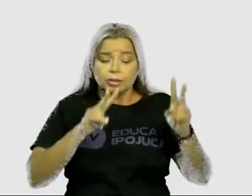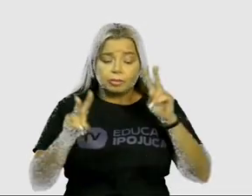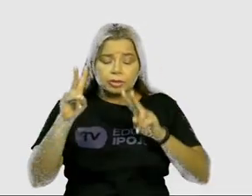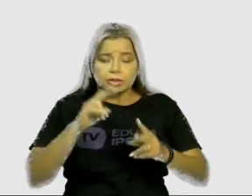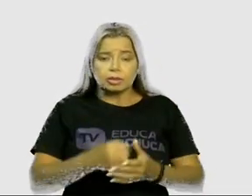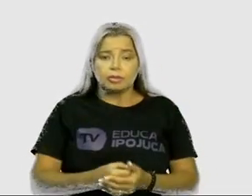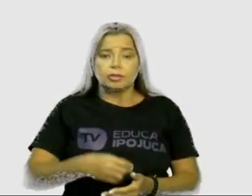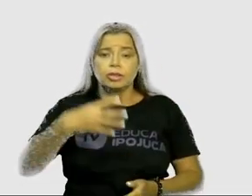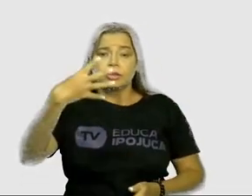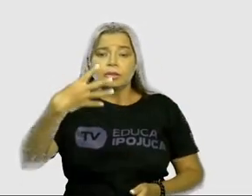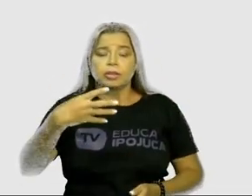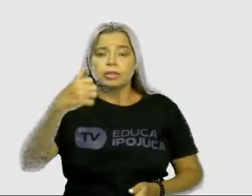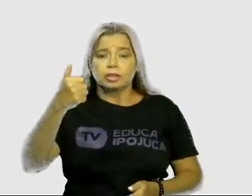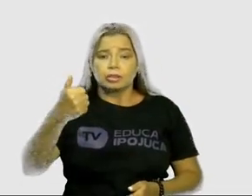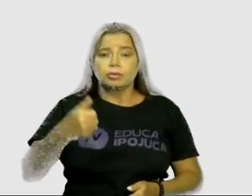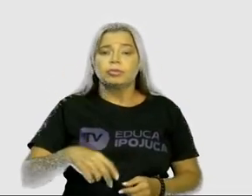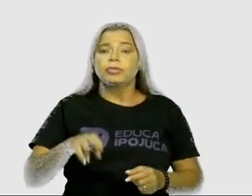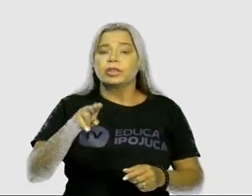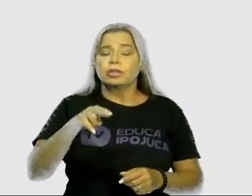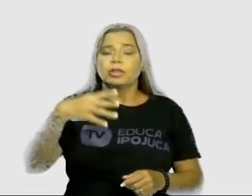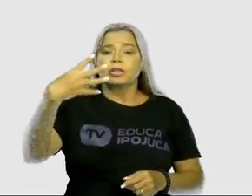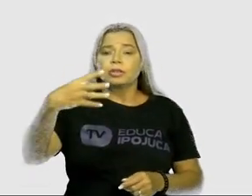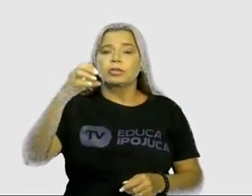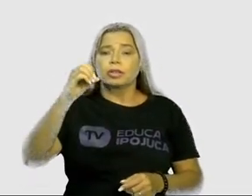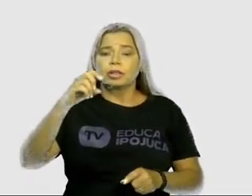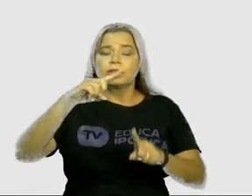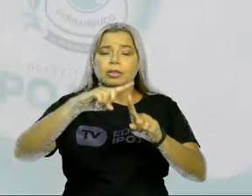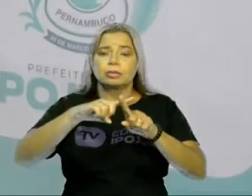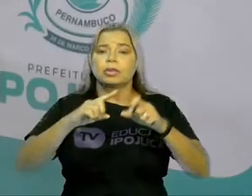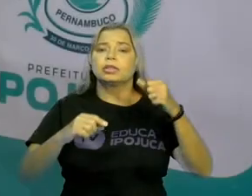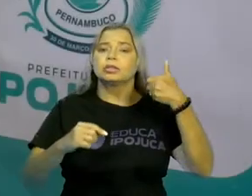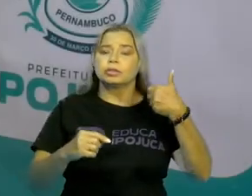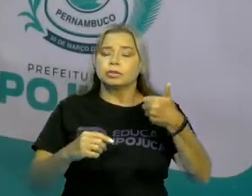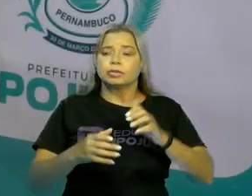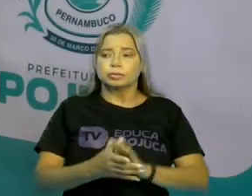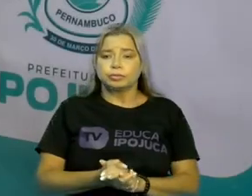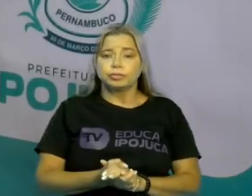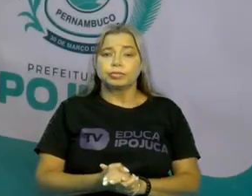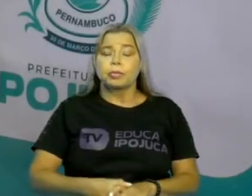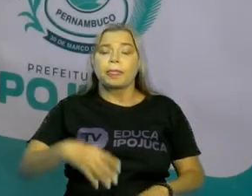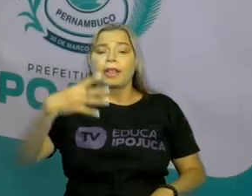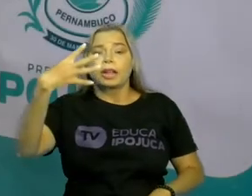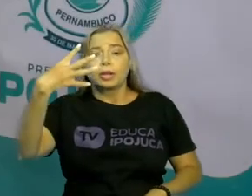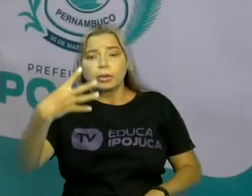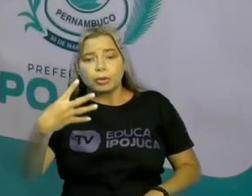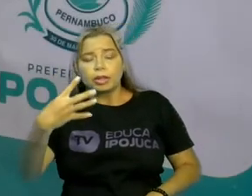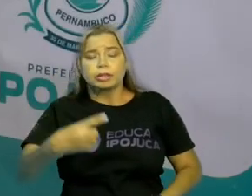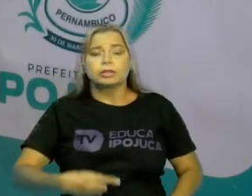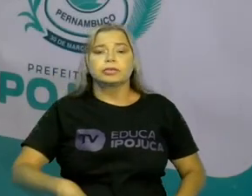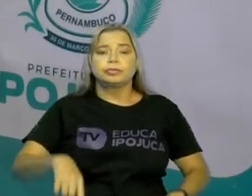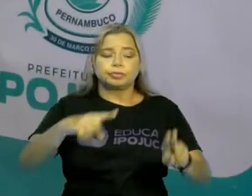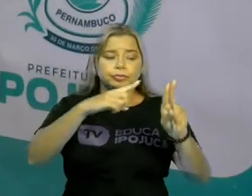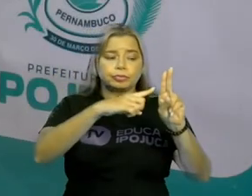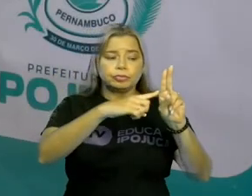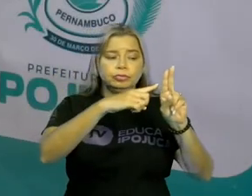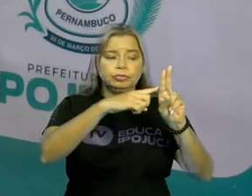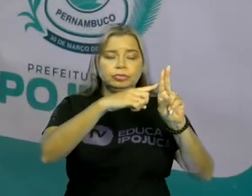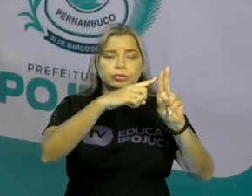40 mais um 41 eu tenho o que quatro dezenas que é e são